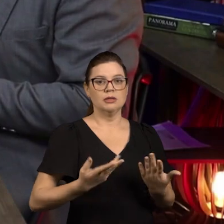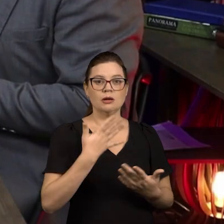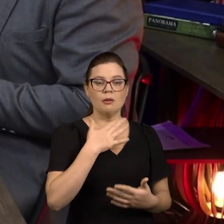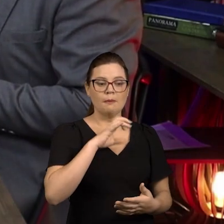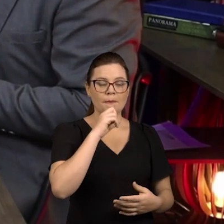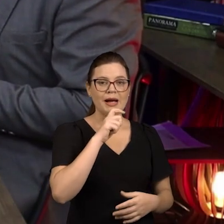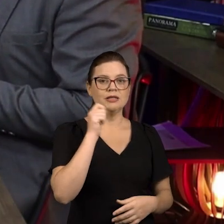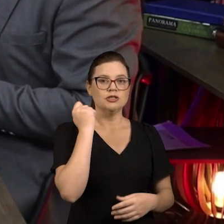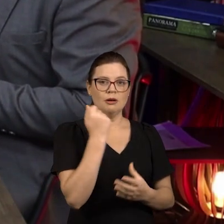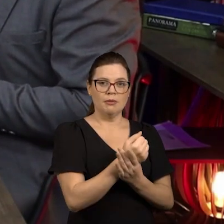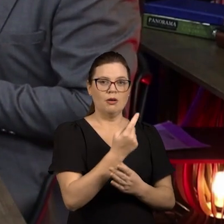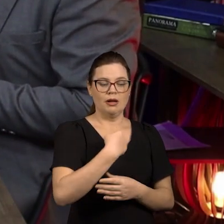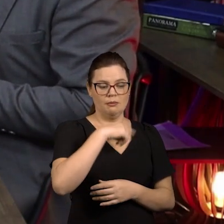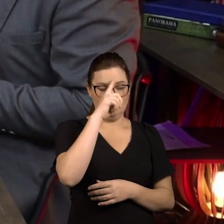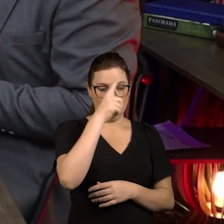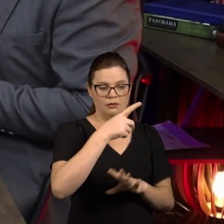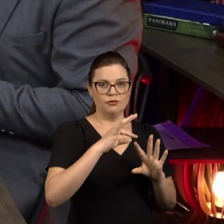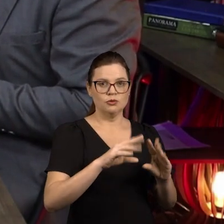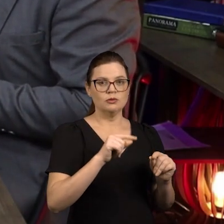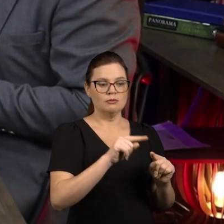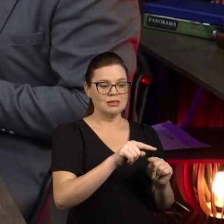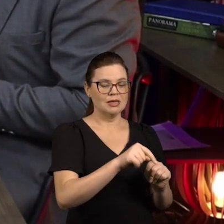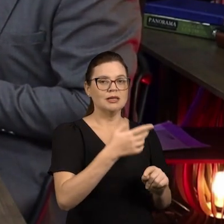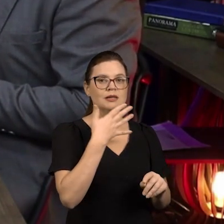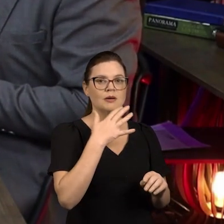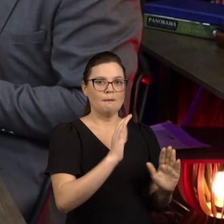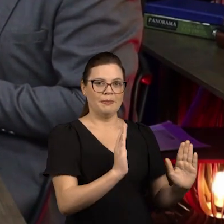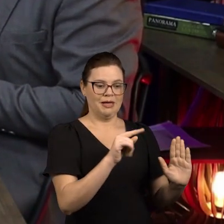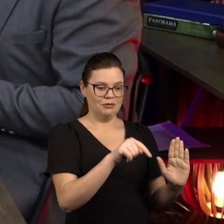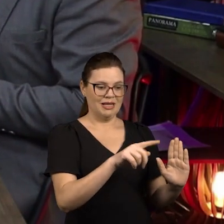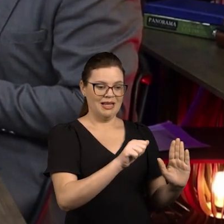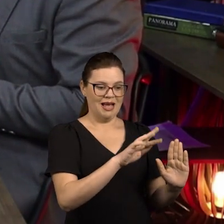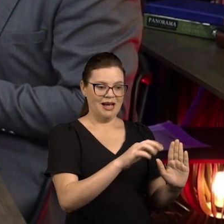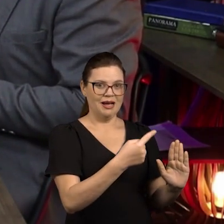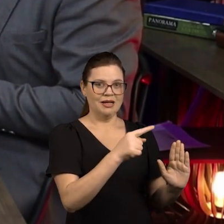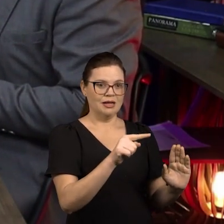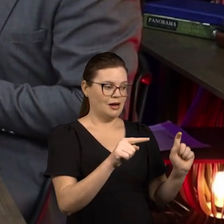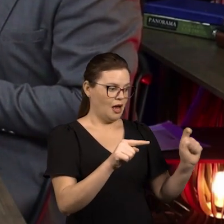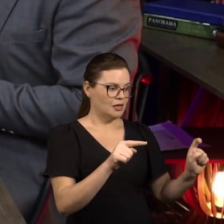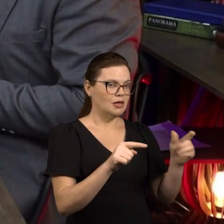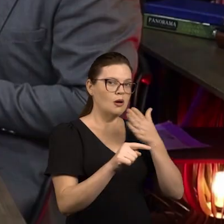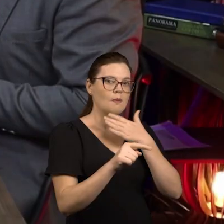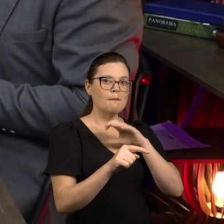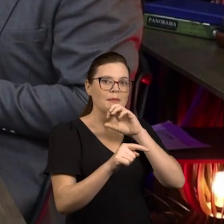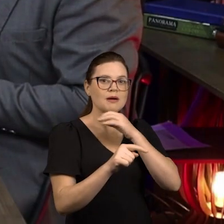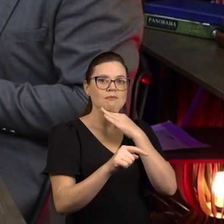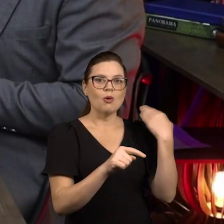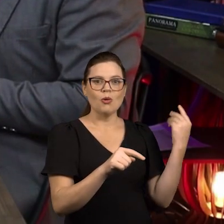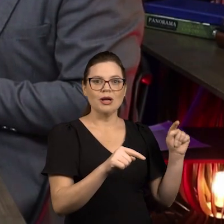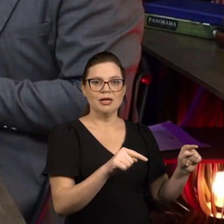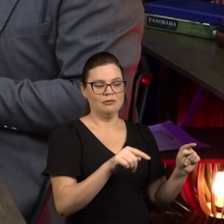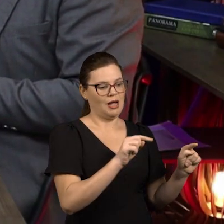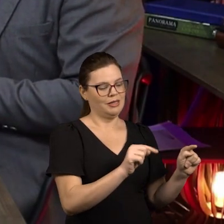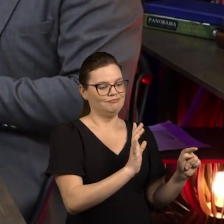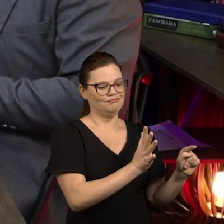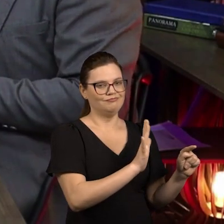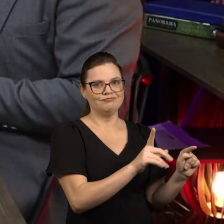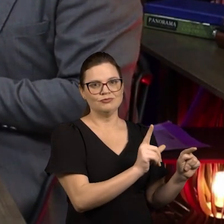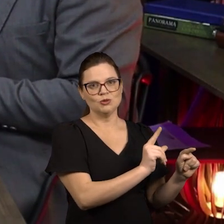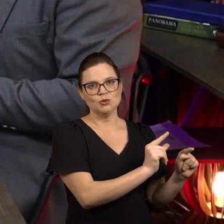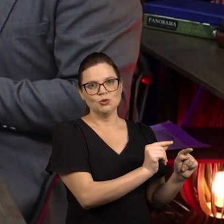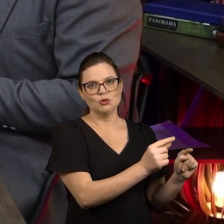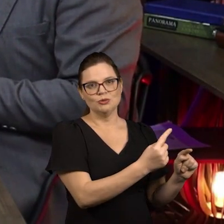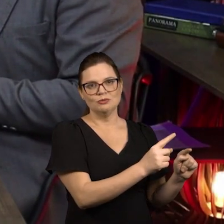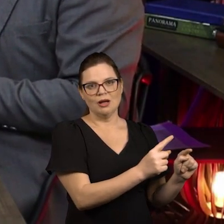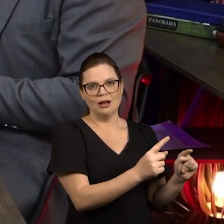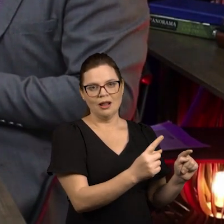Abraão. A Bíblia diz que o pai morre ali, como você diz, e ele já começa agora essa experiência da edificação